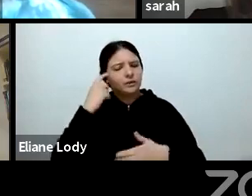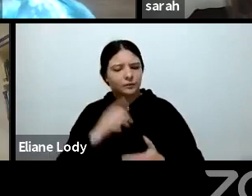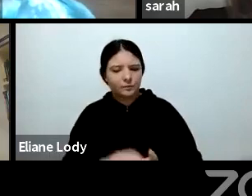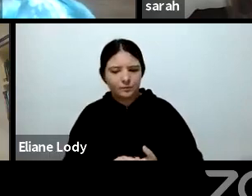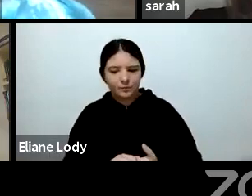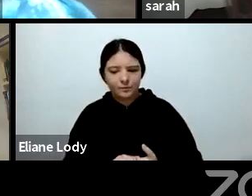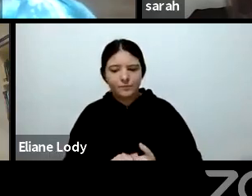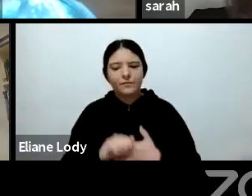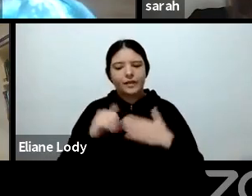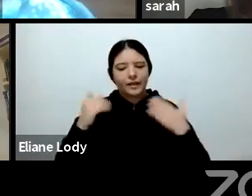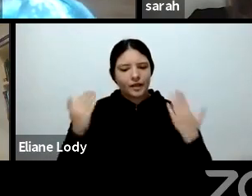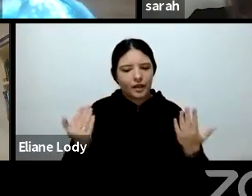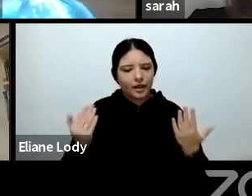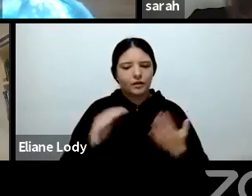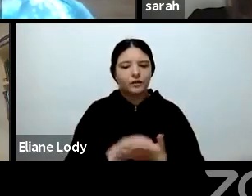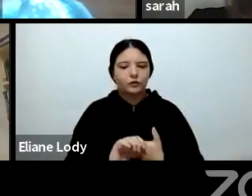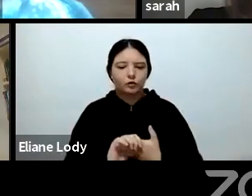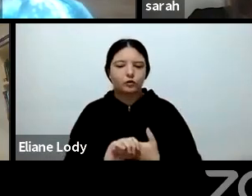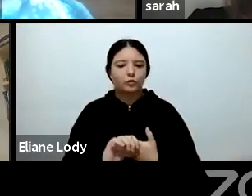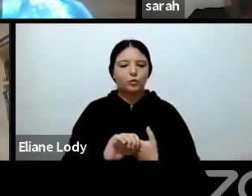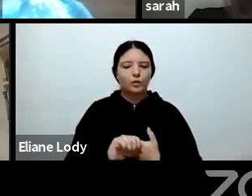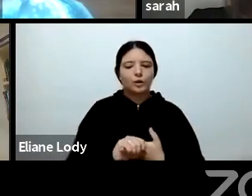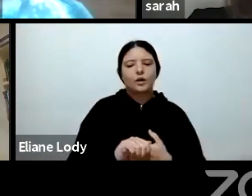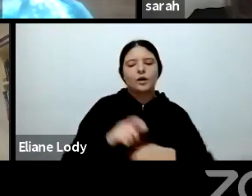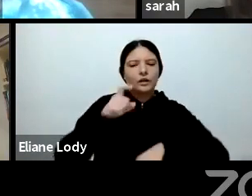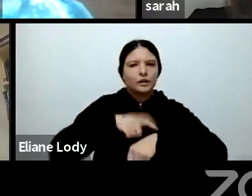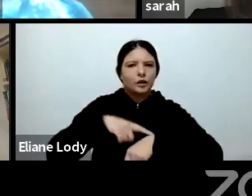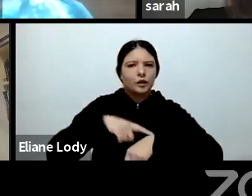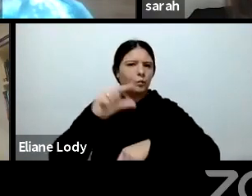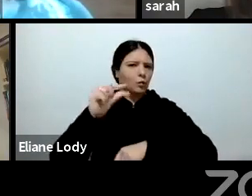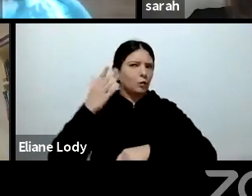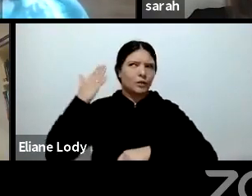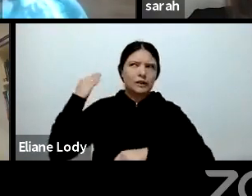Então, recentemente eu vi um texto